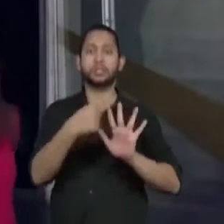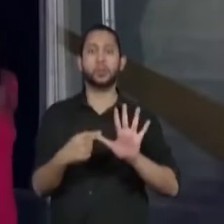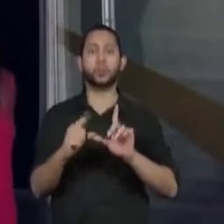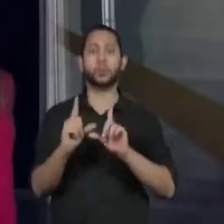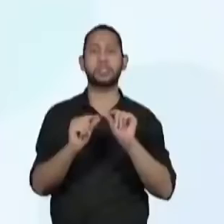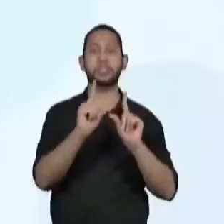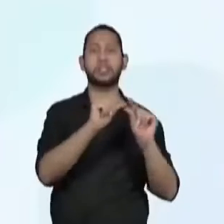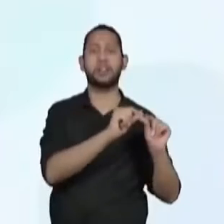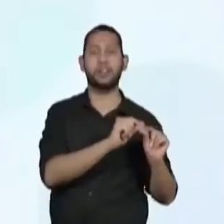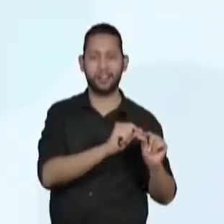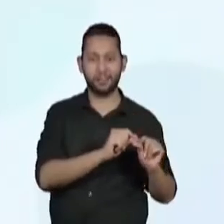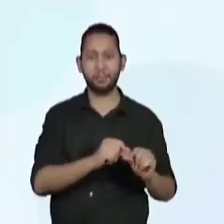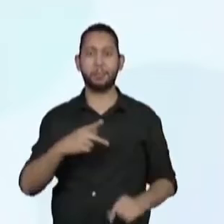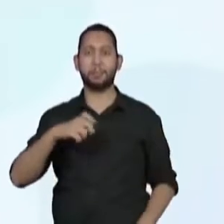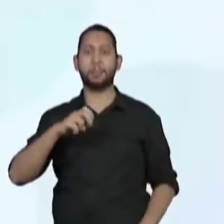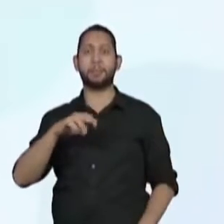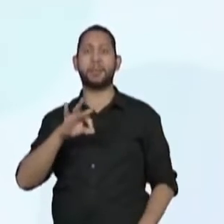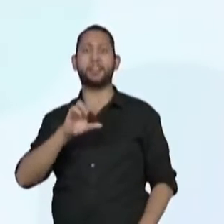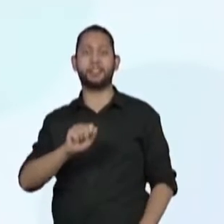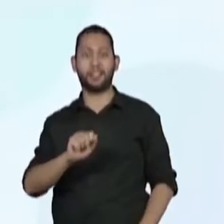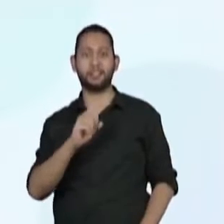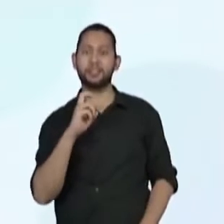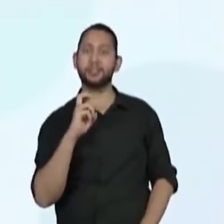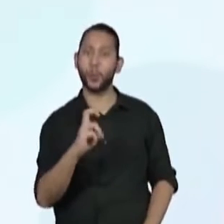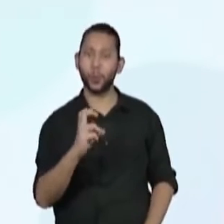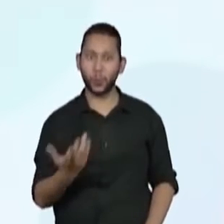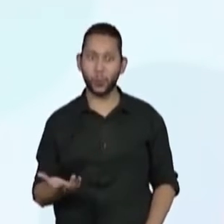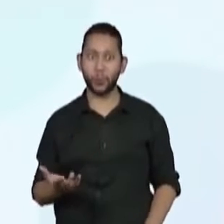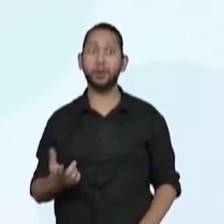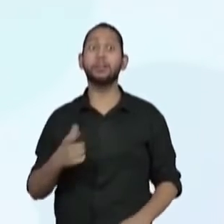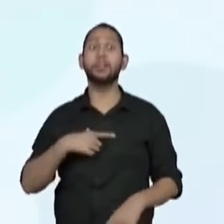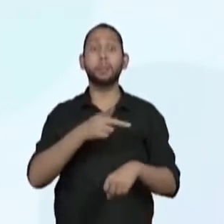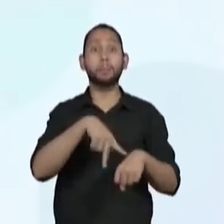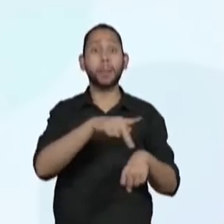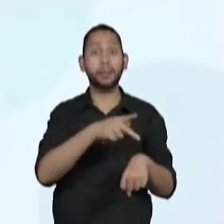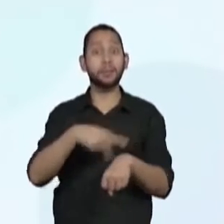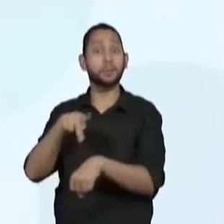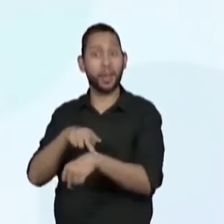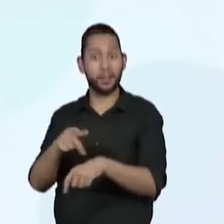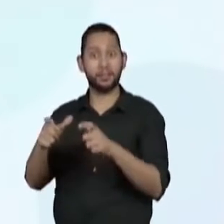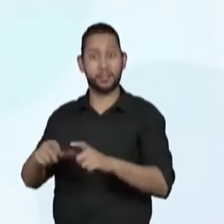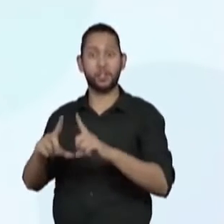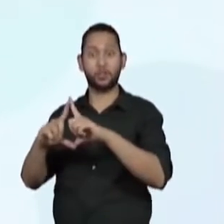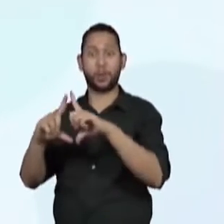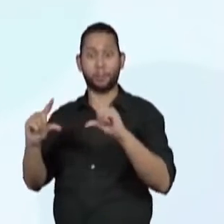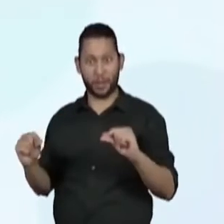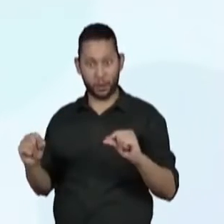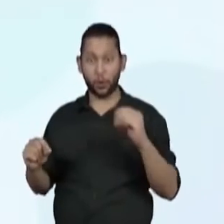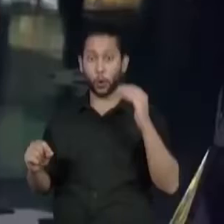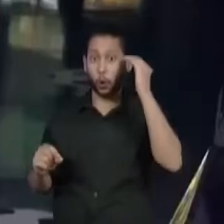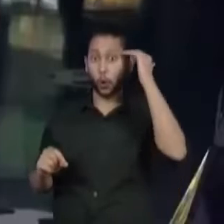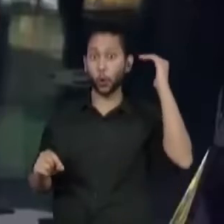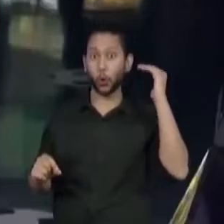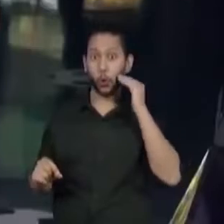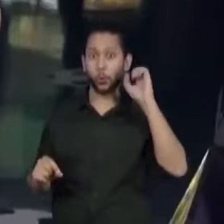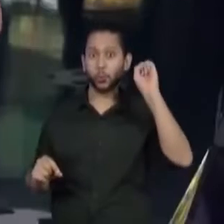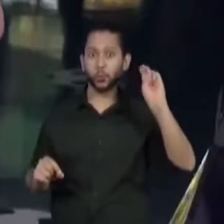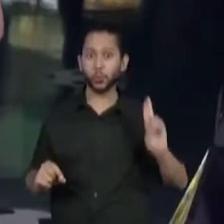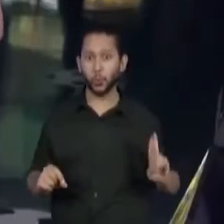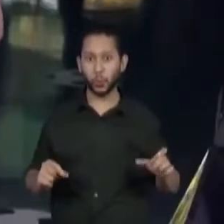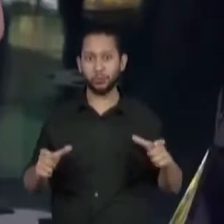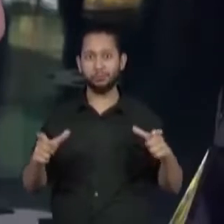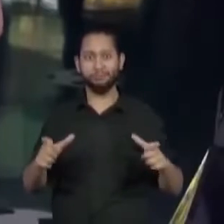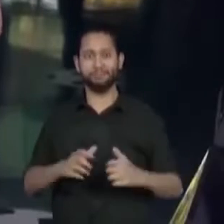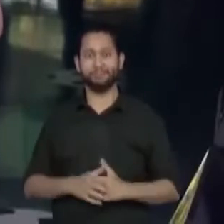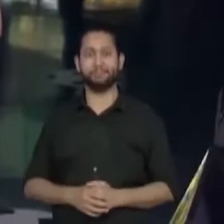do Mundo, onde nesse ano a sede foram em 2 países, Japão e Coreia do Sul. Opa, mas paramos por